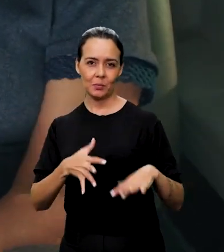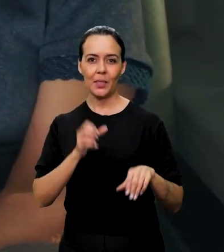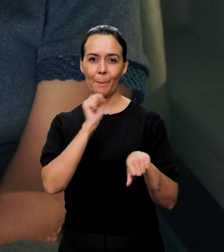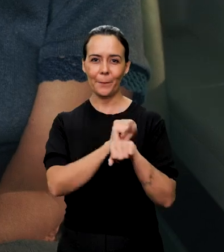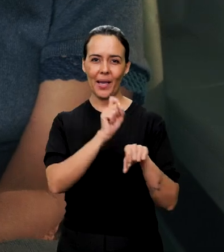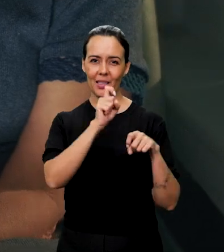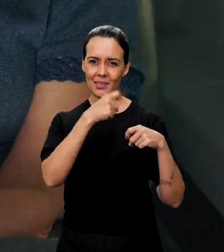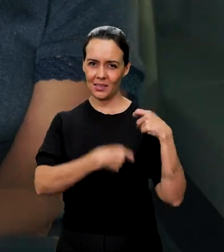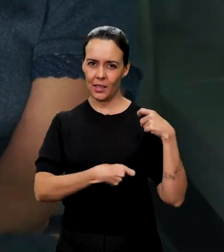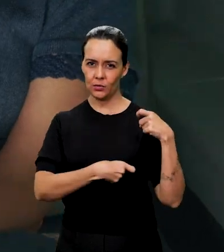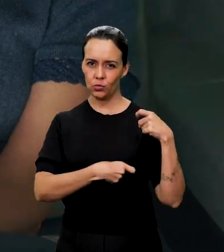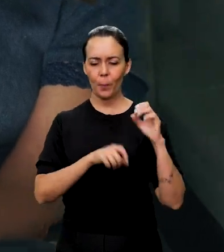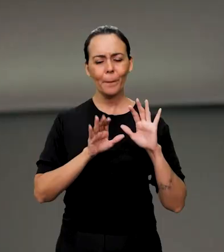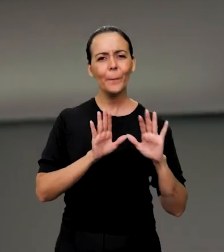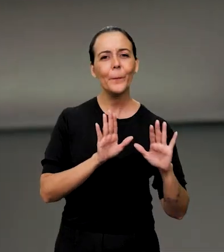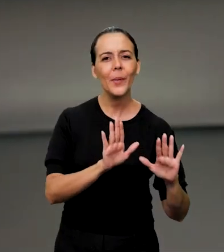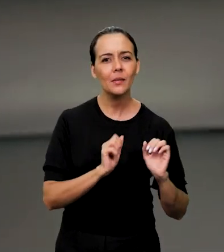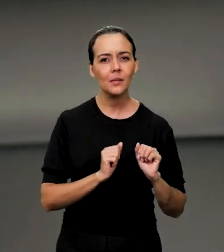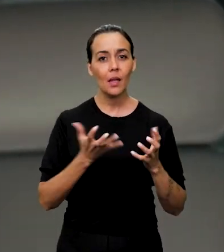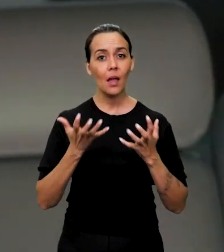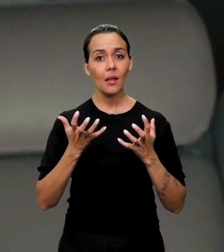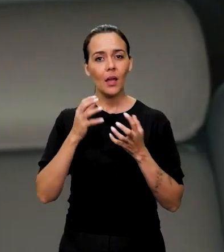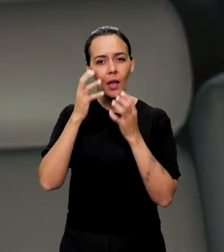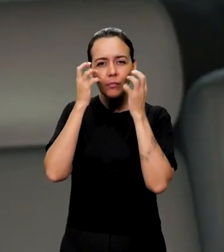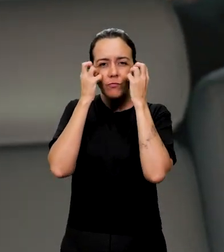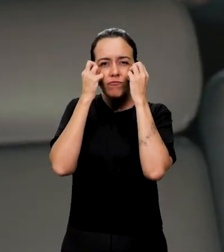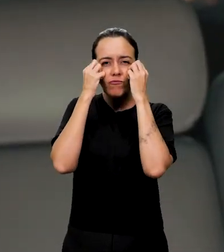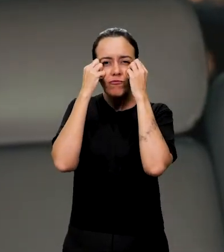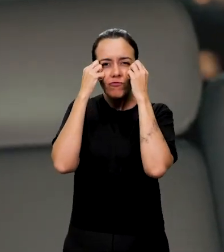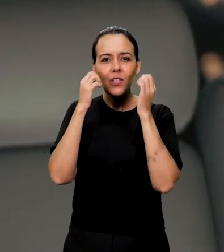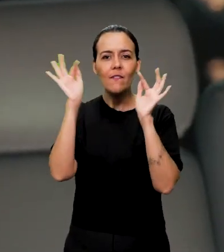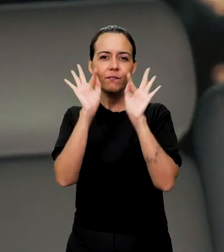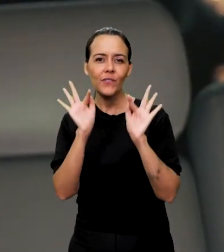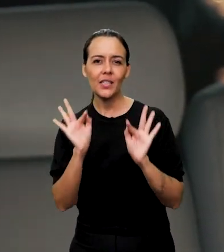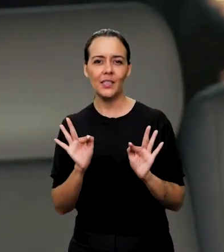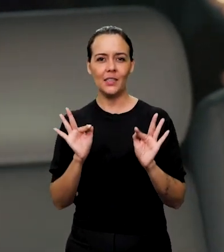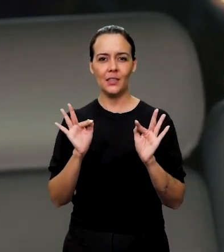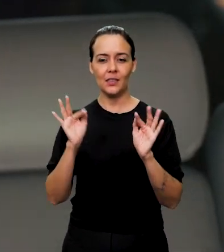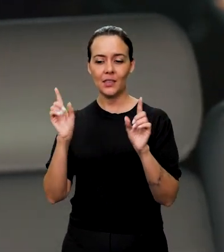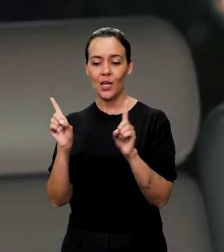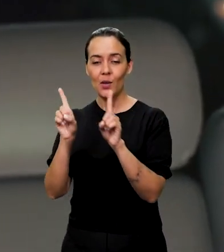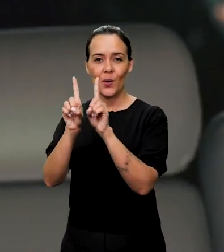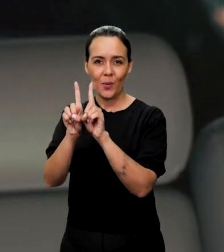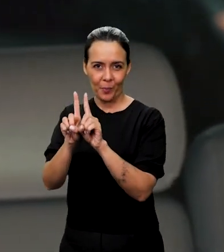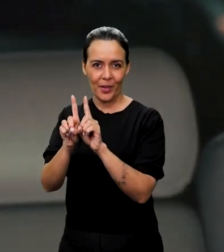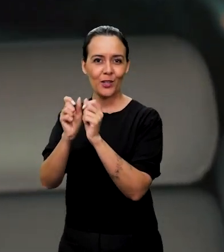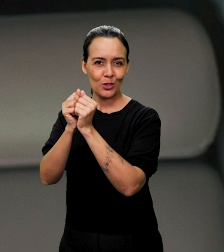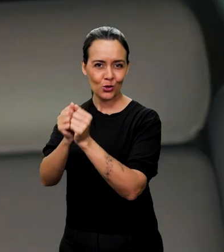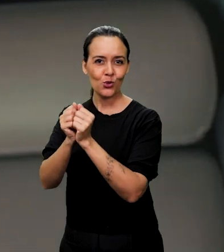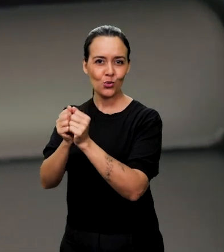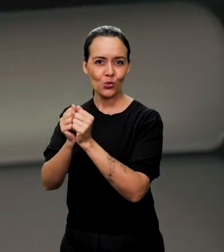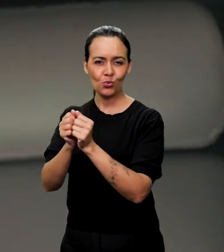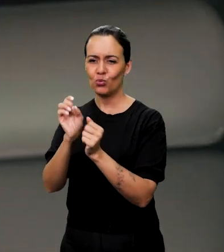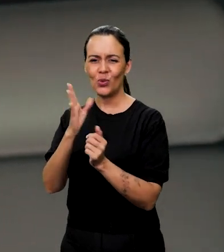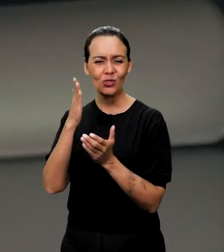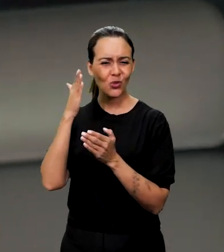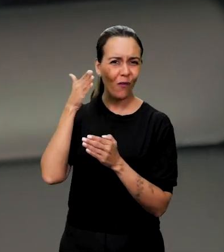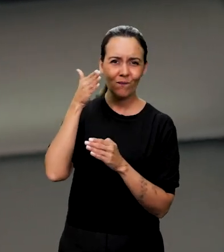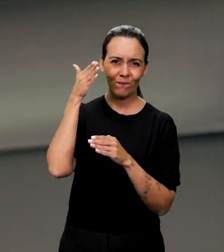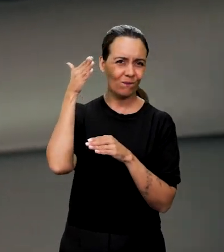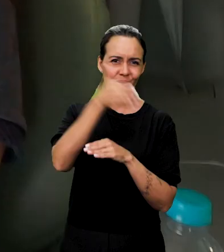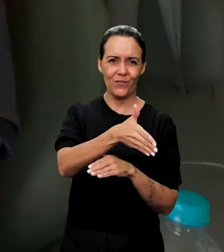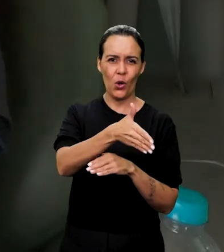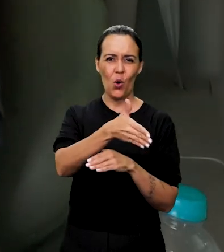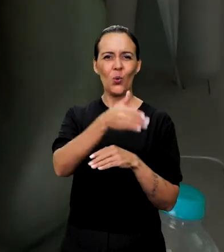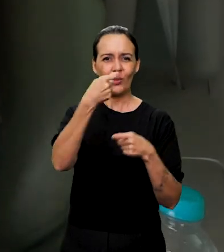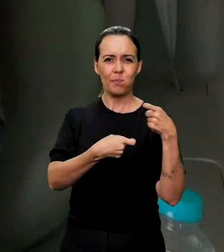esse envelhecer feliz, com um companheiro, com alegria, mas que não focam na vida sexual. No sexo genital. Exato.